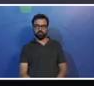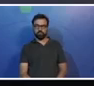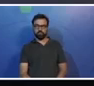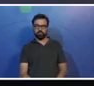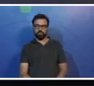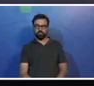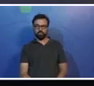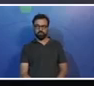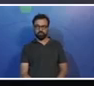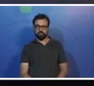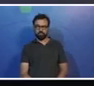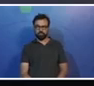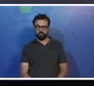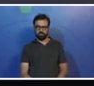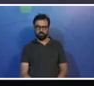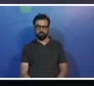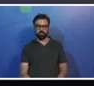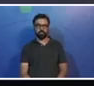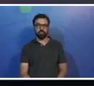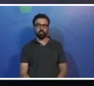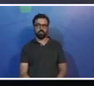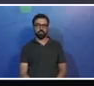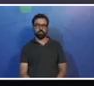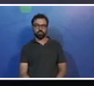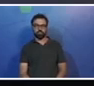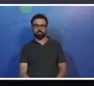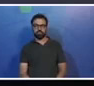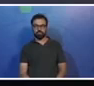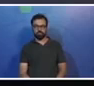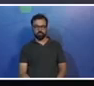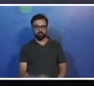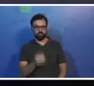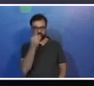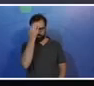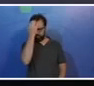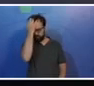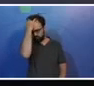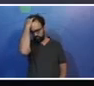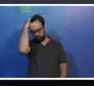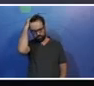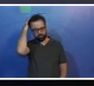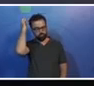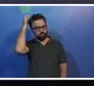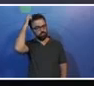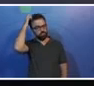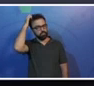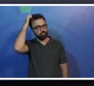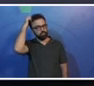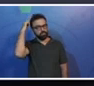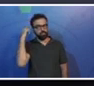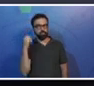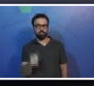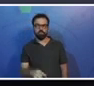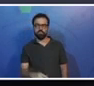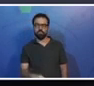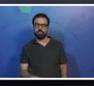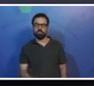concurso. Alternativa D: discurso, inversão,